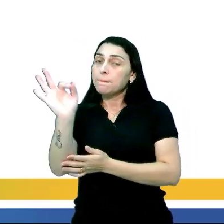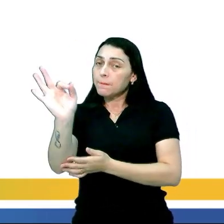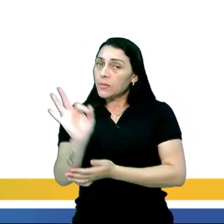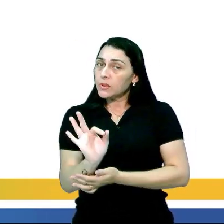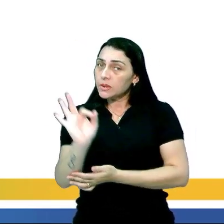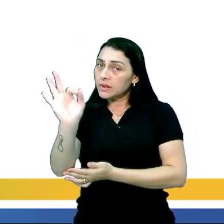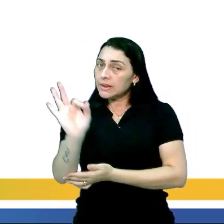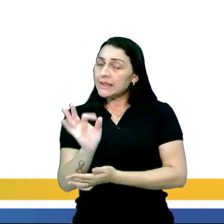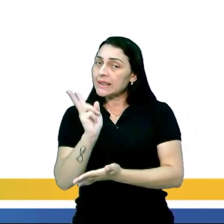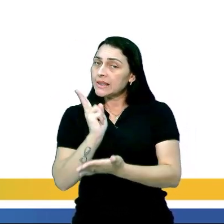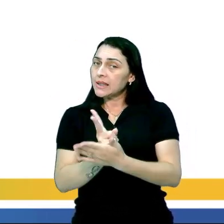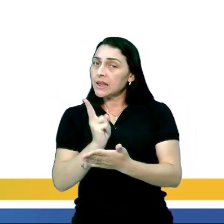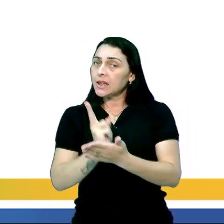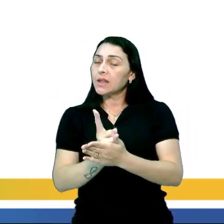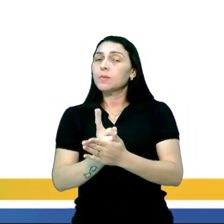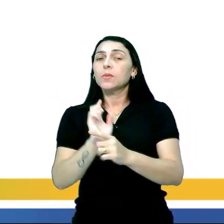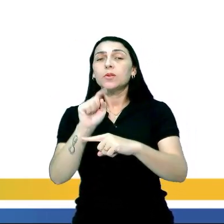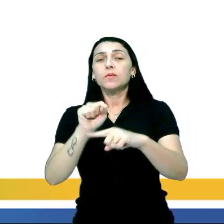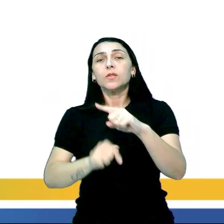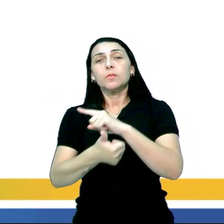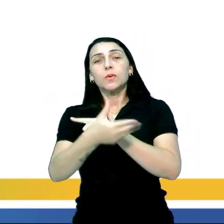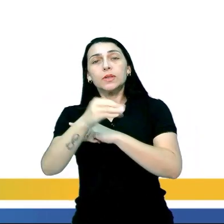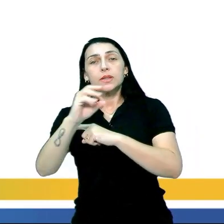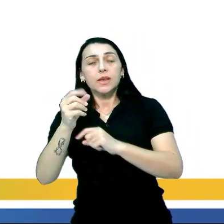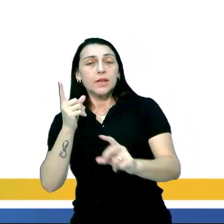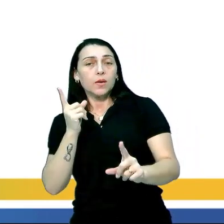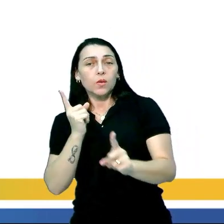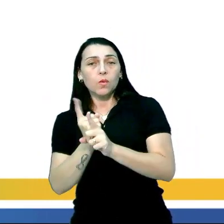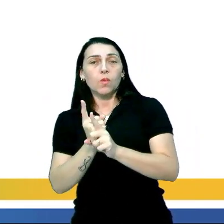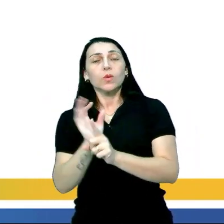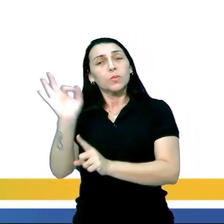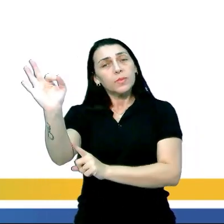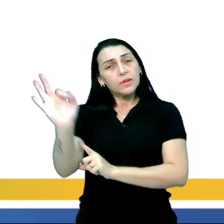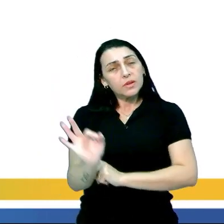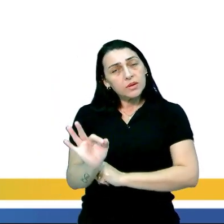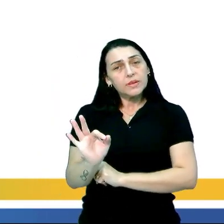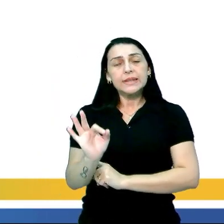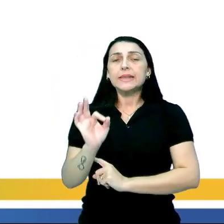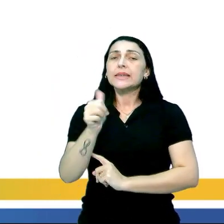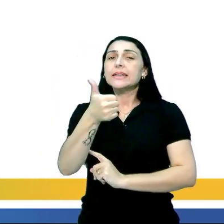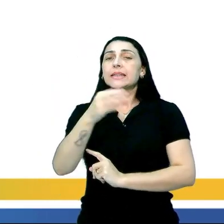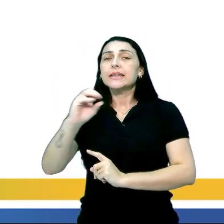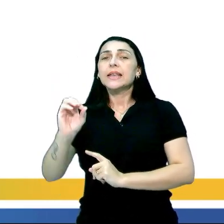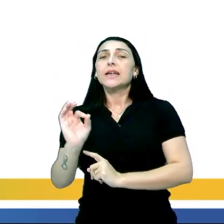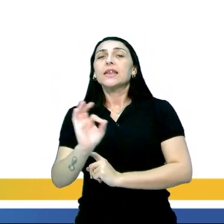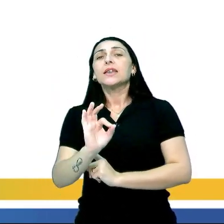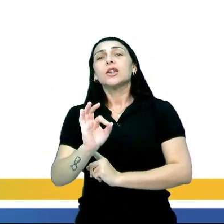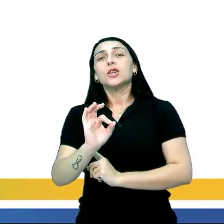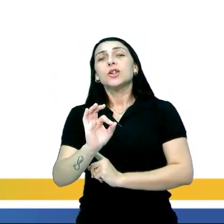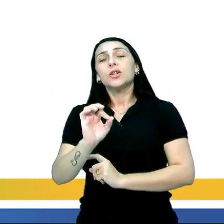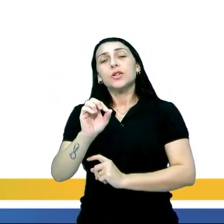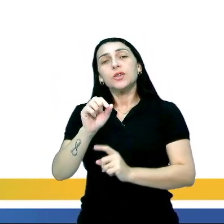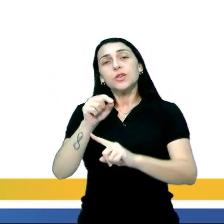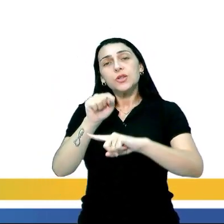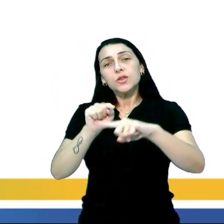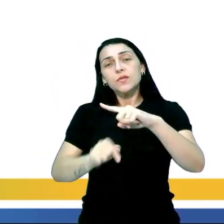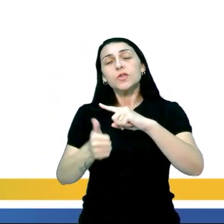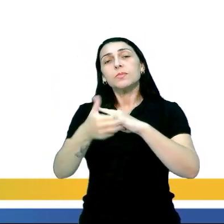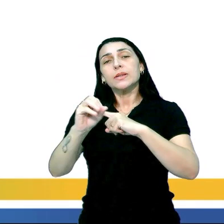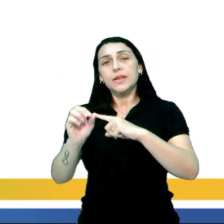porcentagem, sempre que eu divido por 100, eu encontro a taxa percentual. 100 dividido para 100 é 1